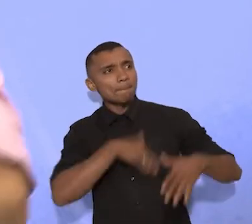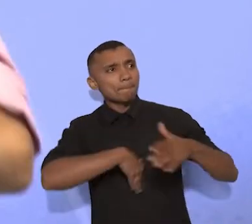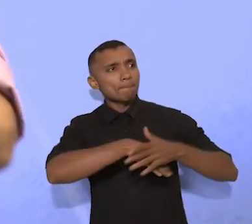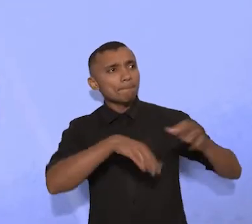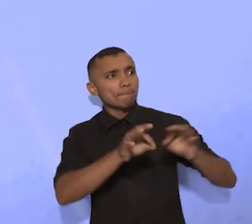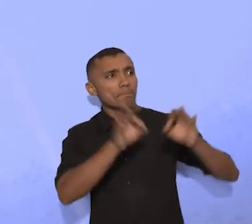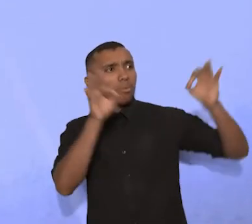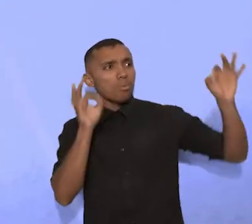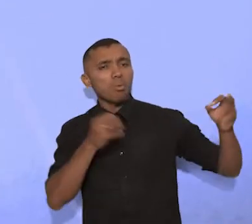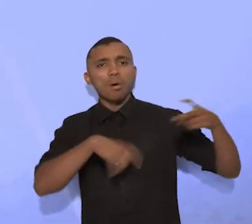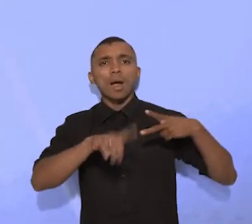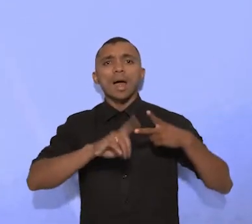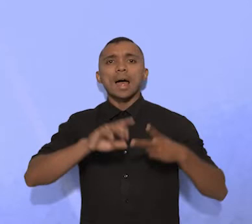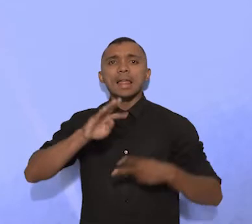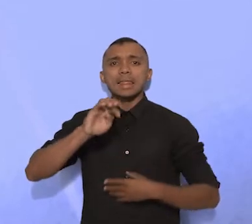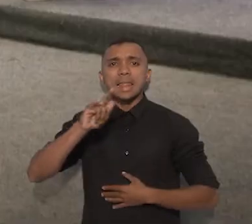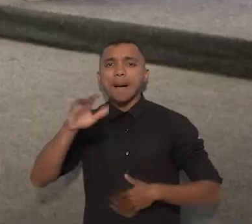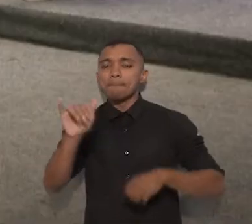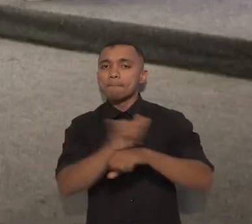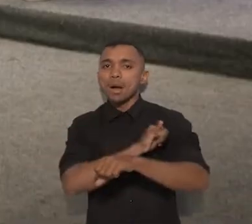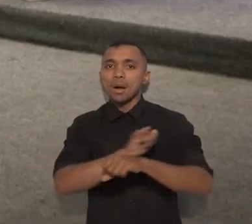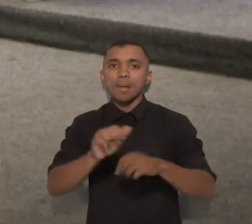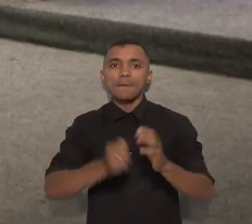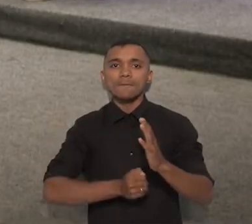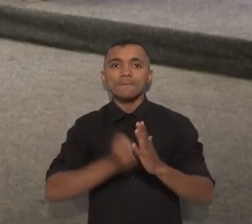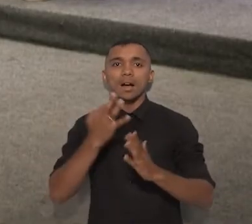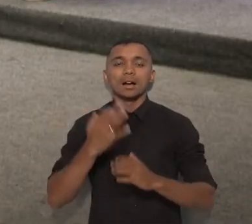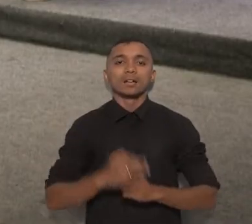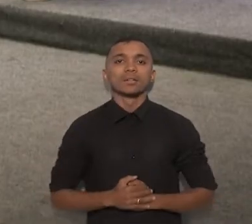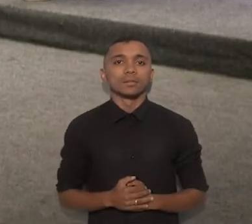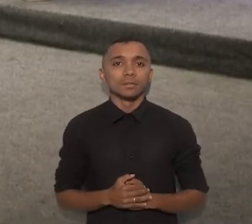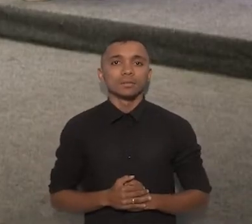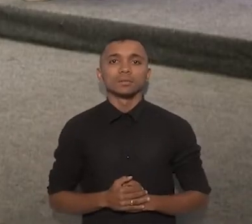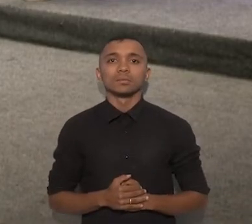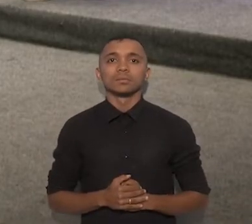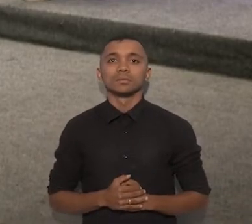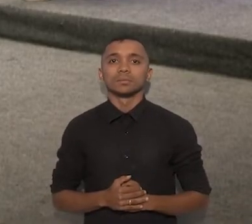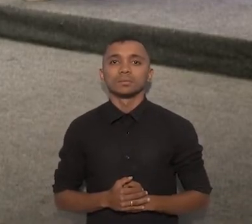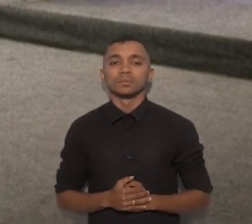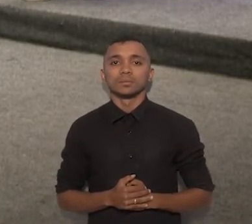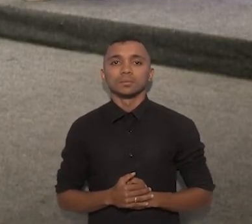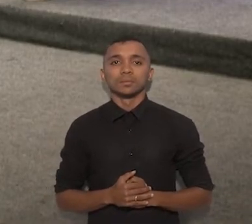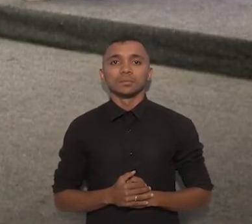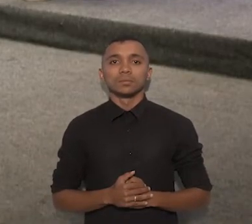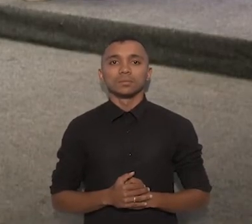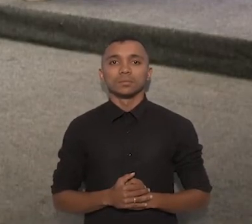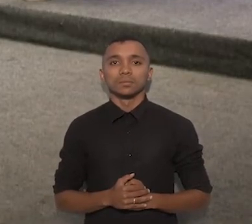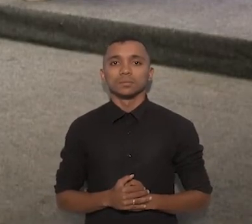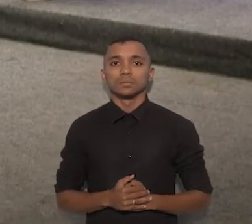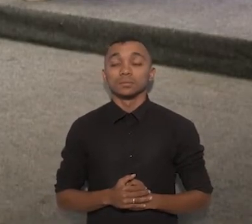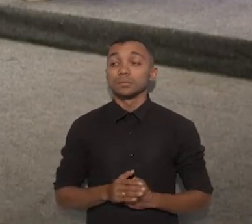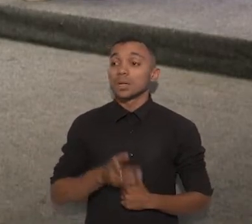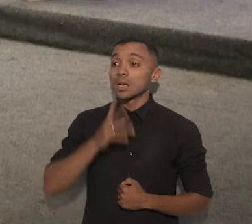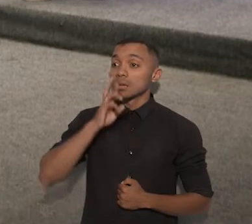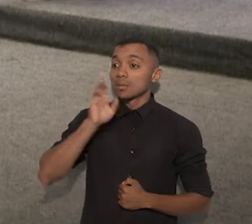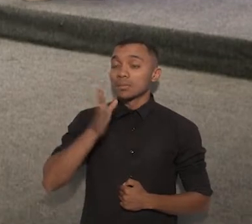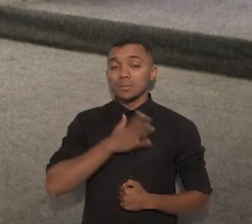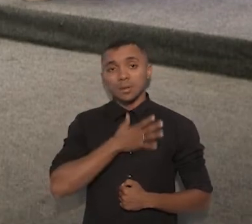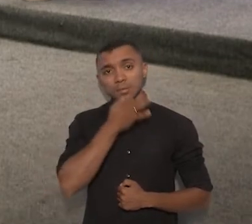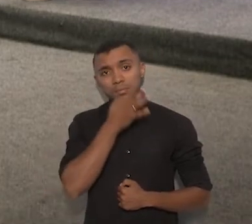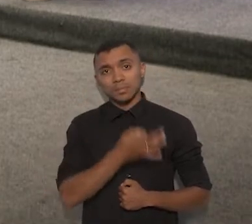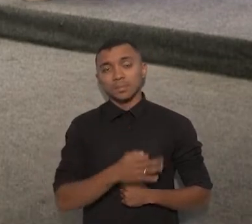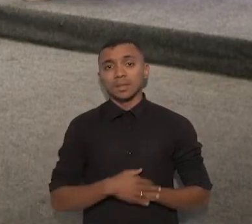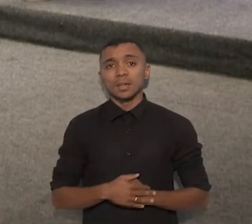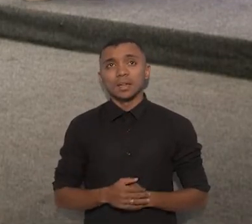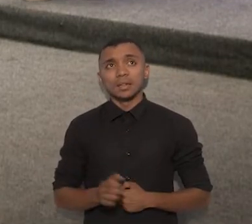uma tabela, para chegar e para fazer o cruzamento com o pé trocado. Mas exatamente. A minha pergunta para vocês dois é exatamente, e já respondo. Para mim, o 3-5-2